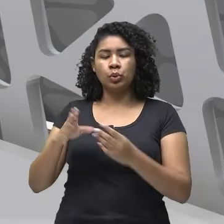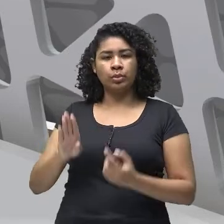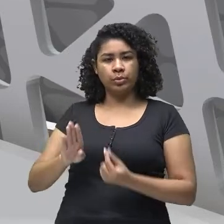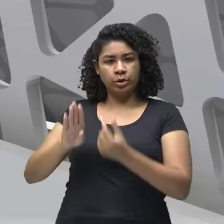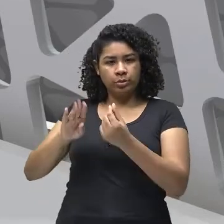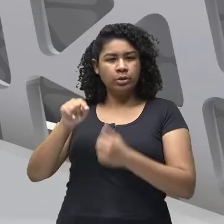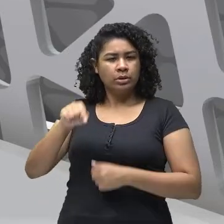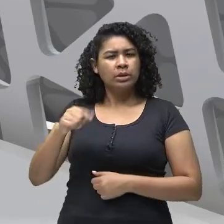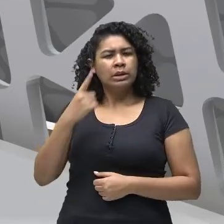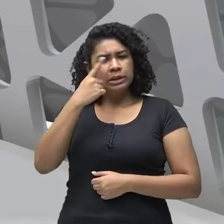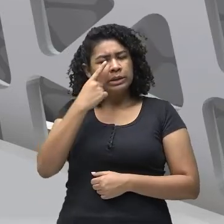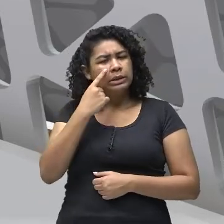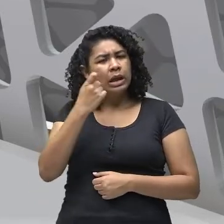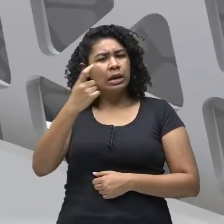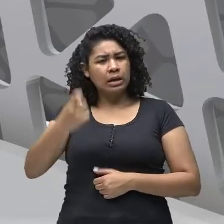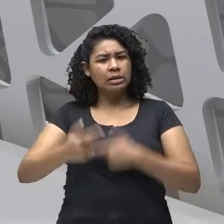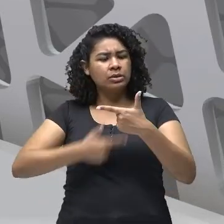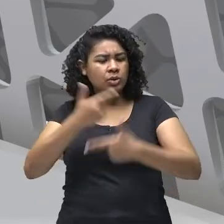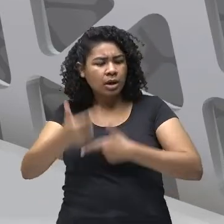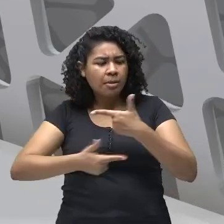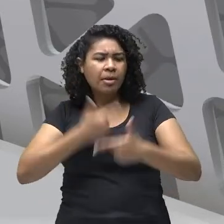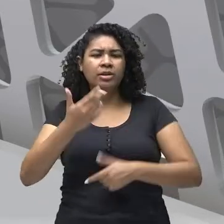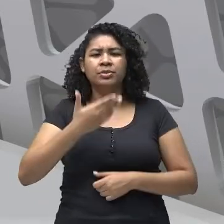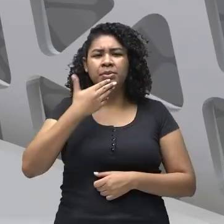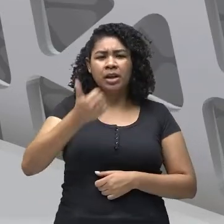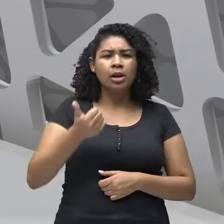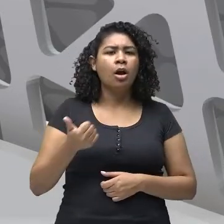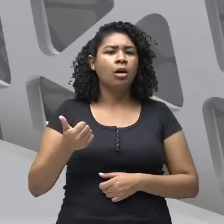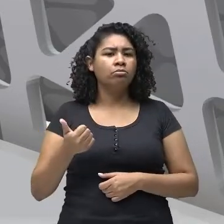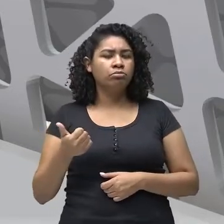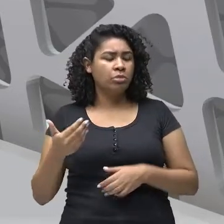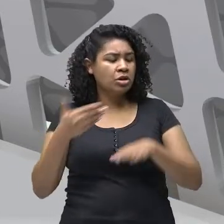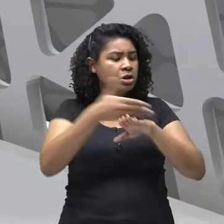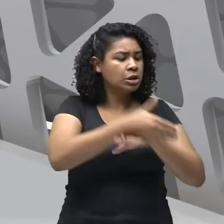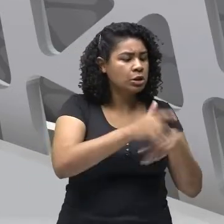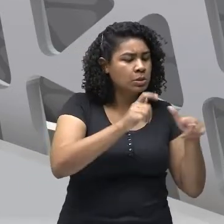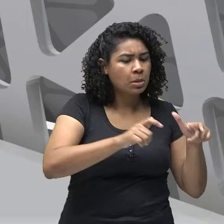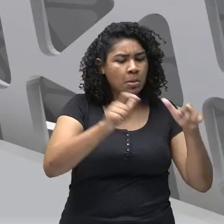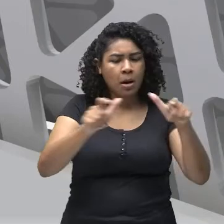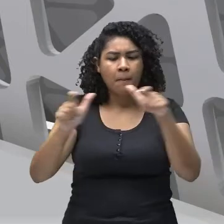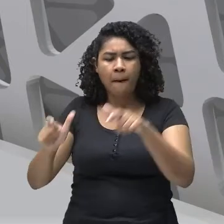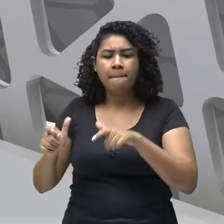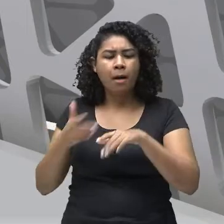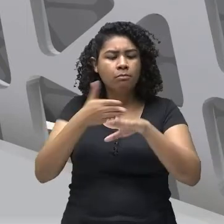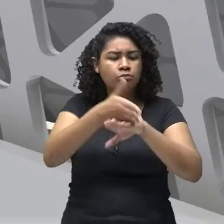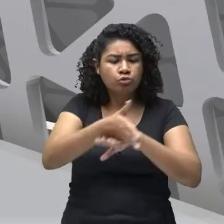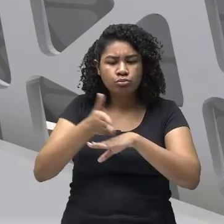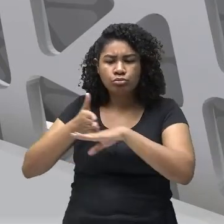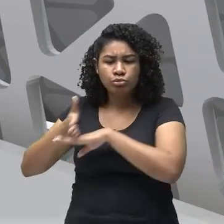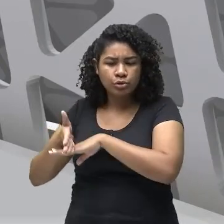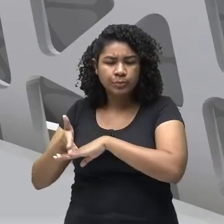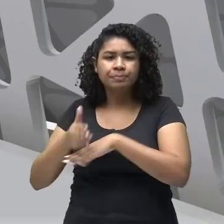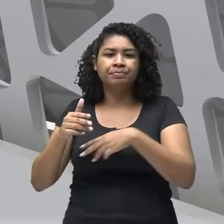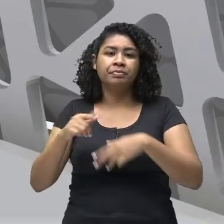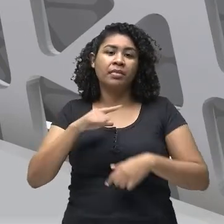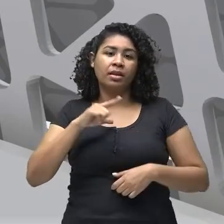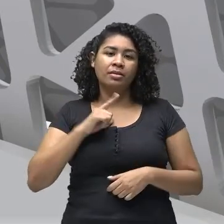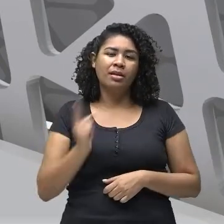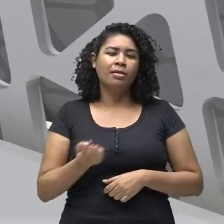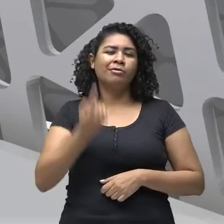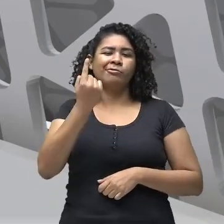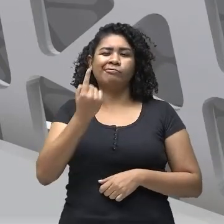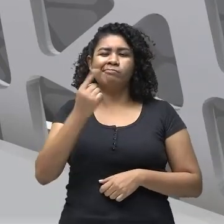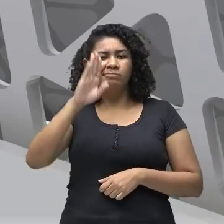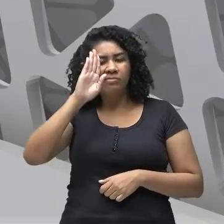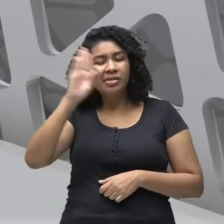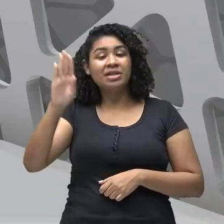em facilitar o seu tráfego de um território para outro, a questão dos pesos e medidas e dos pedágios, tem uma grande questão que ela